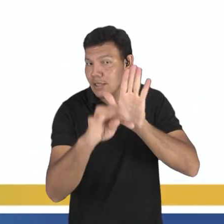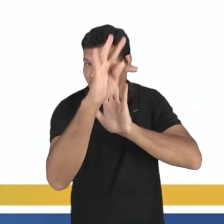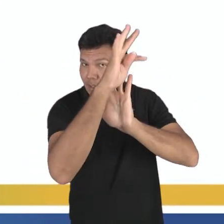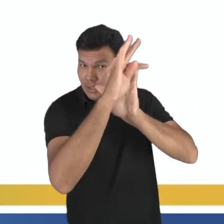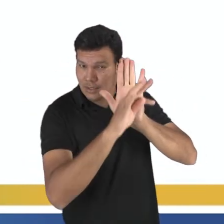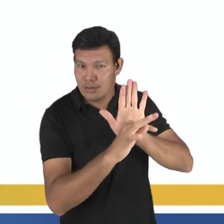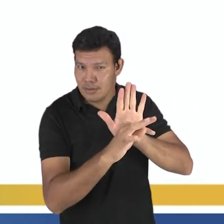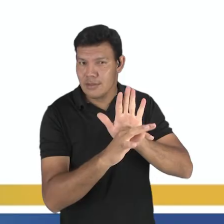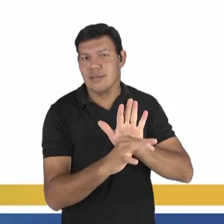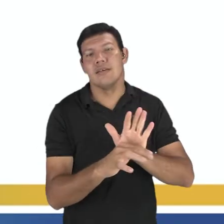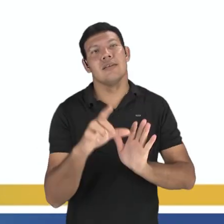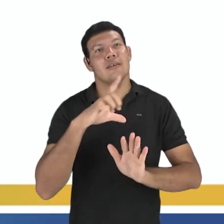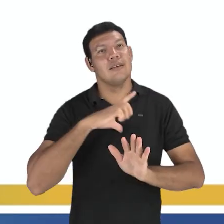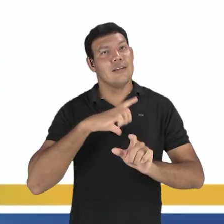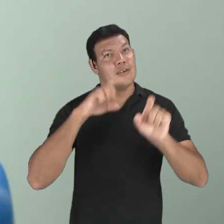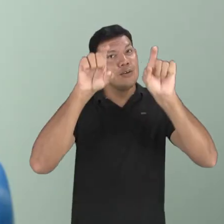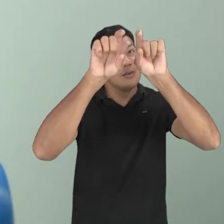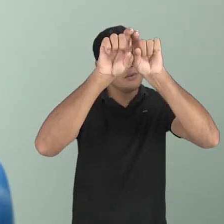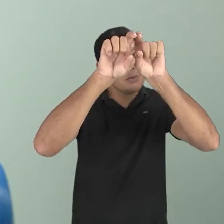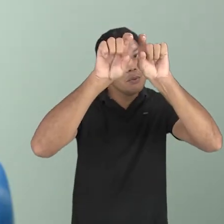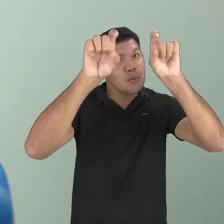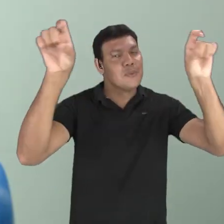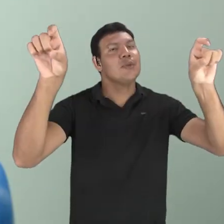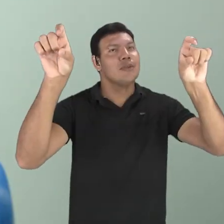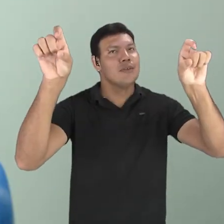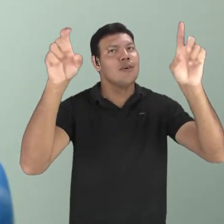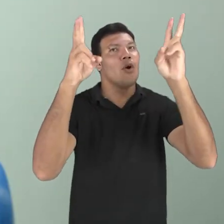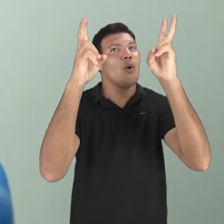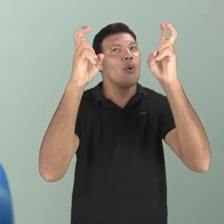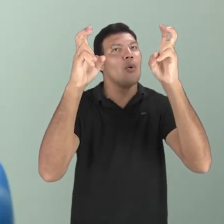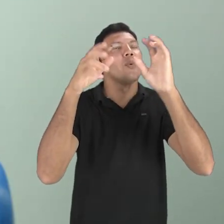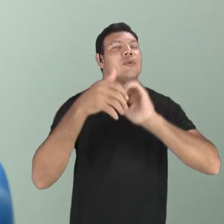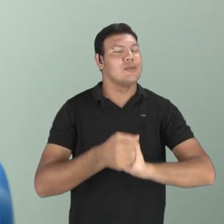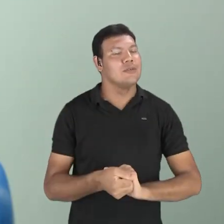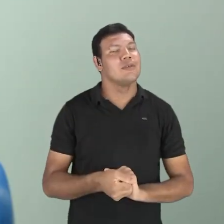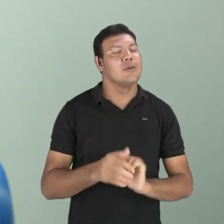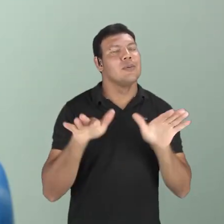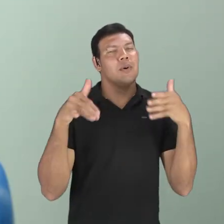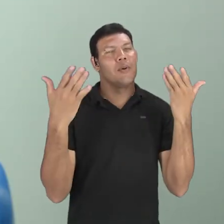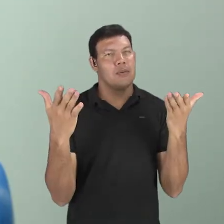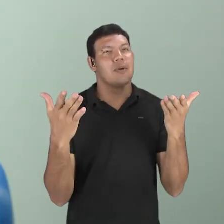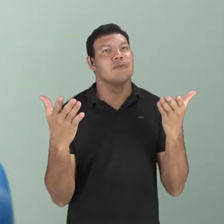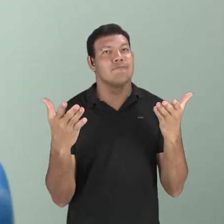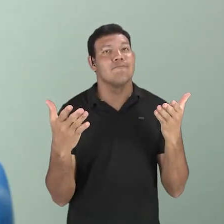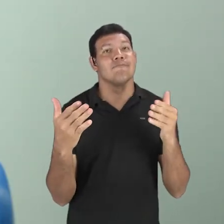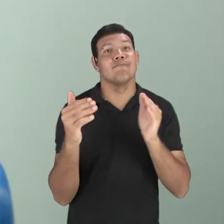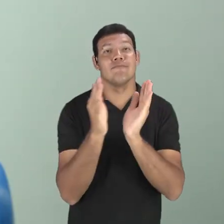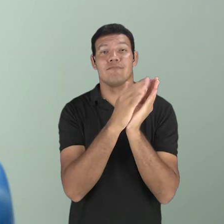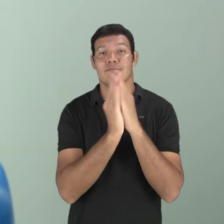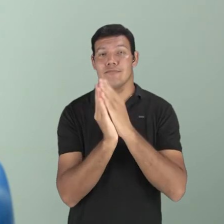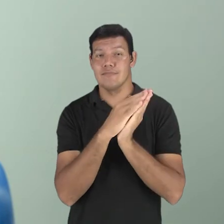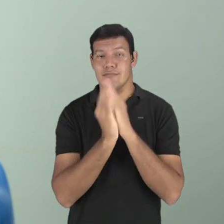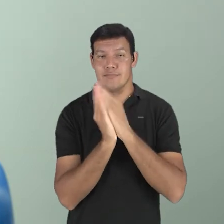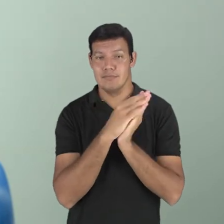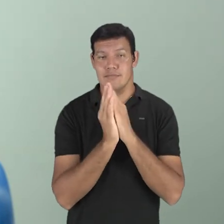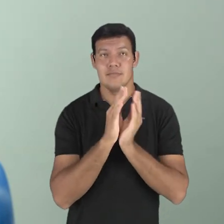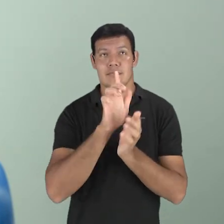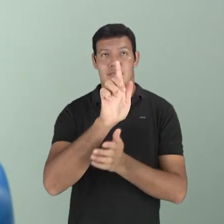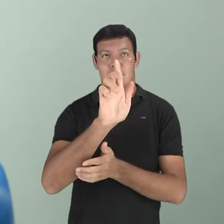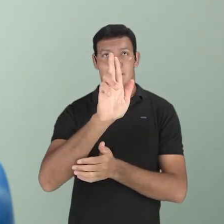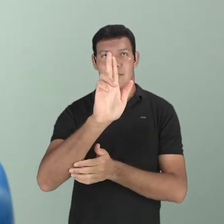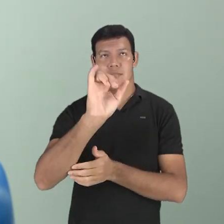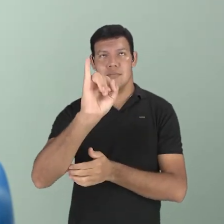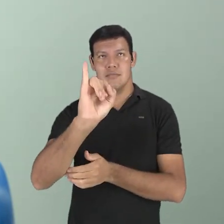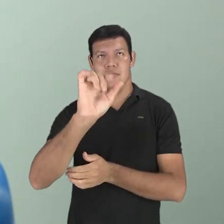neste texto nós temos um título. Vamos ver qual é o título deste texto? Ele diz assim: a